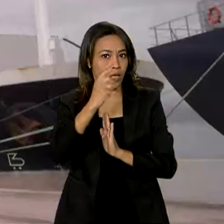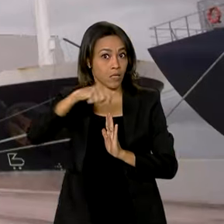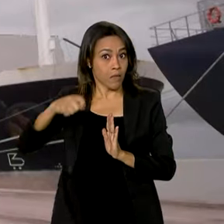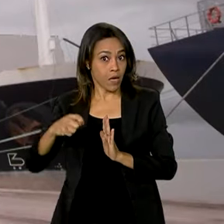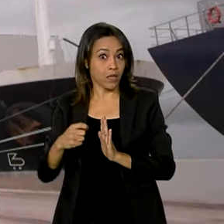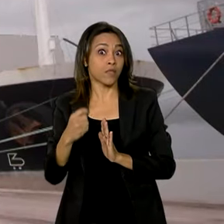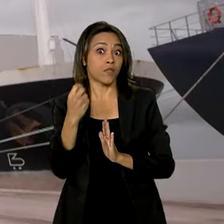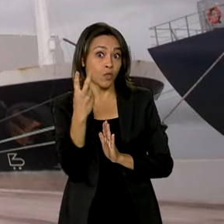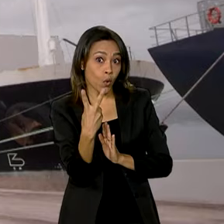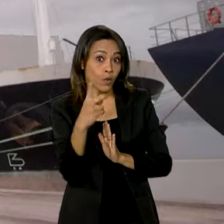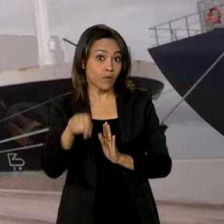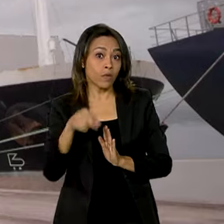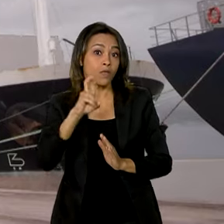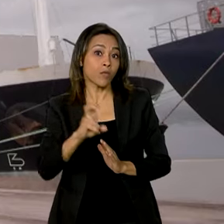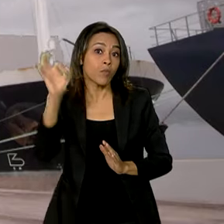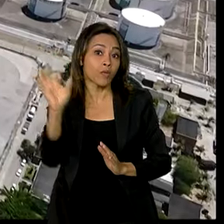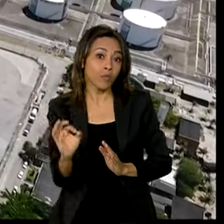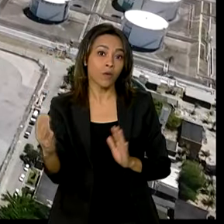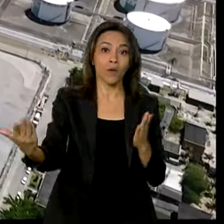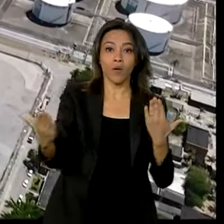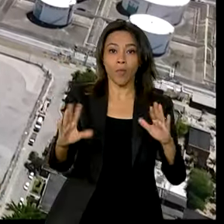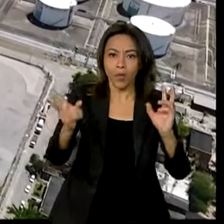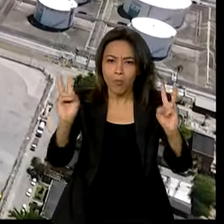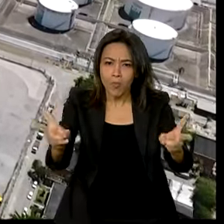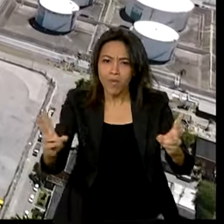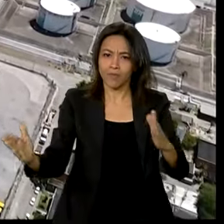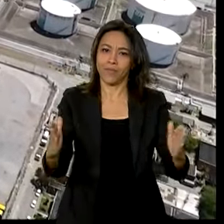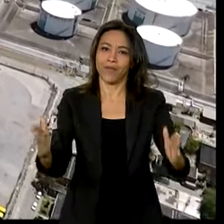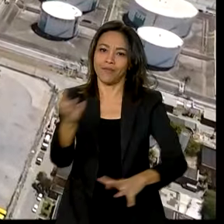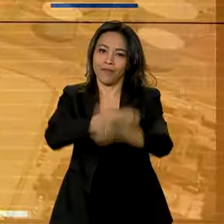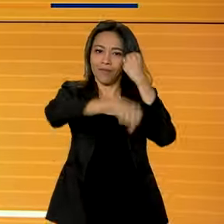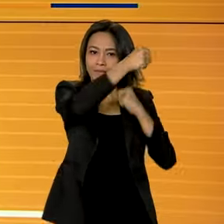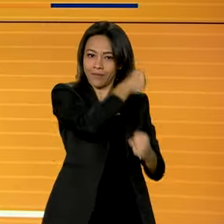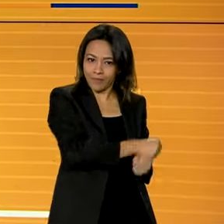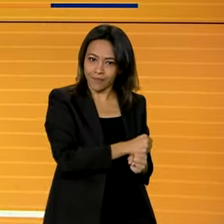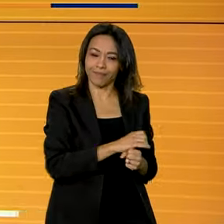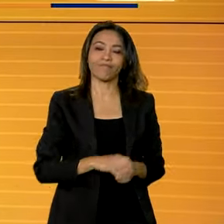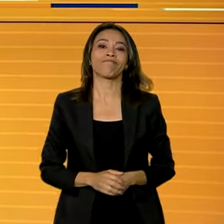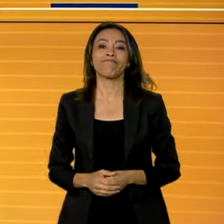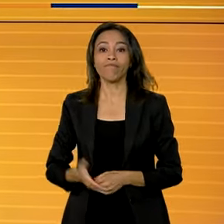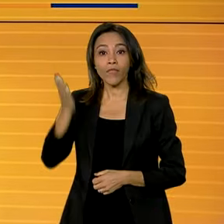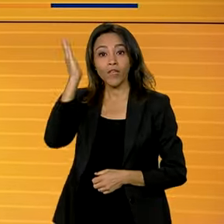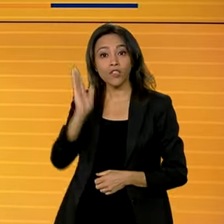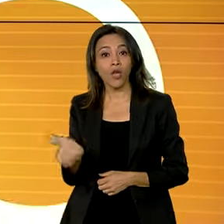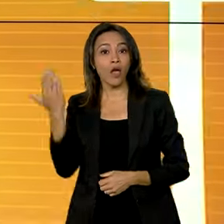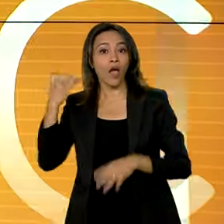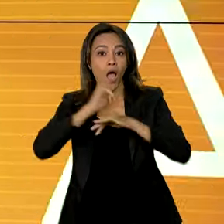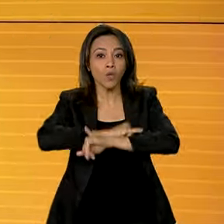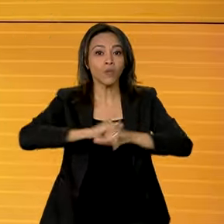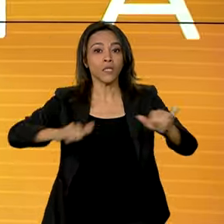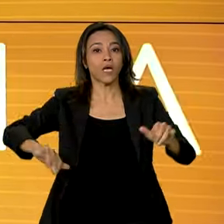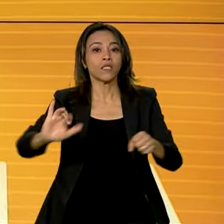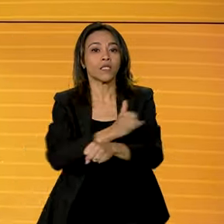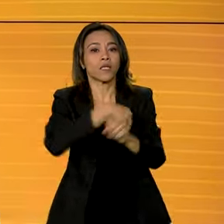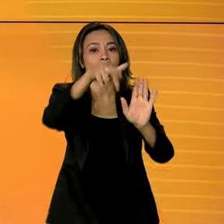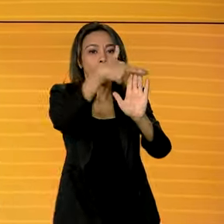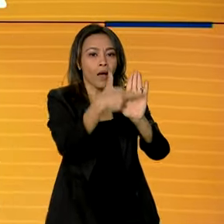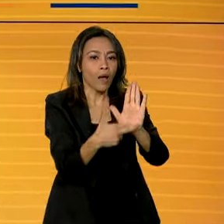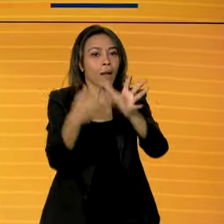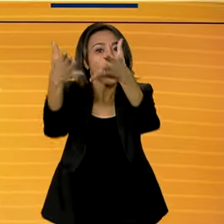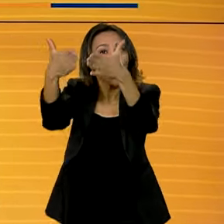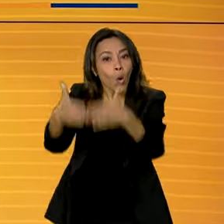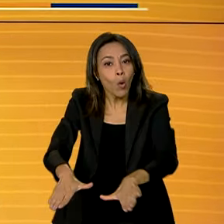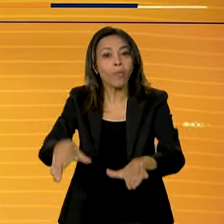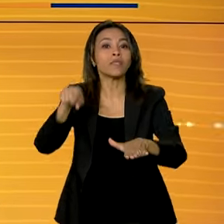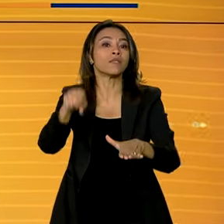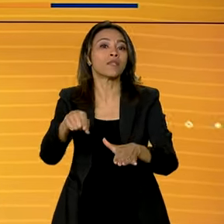de 2,5% em relação ao mesmo período do ano passado. E anunciadas medidas para compensar as perdas com